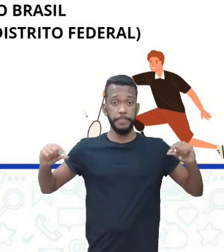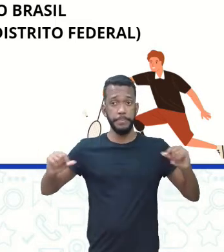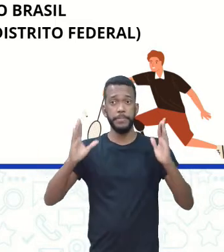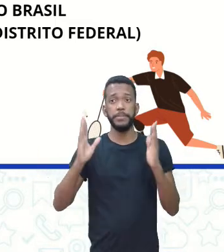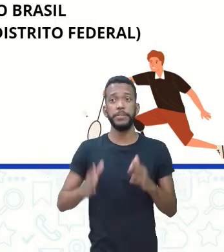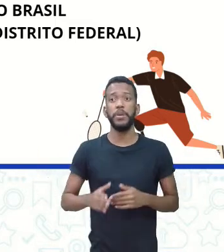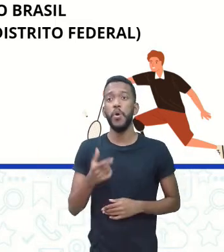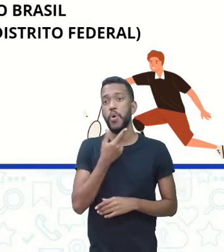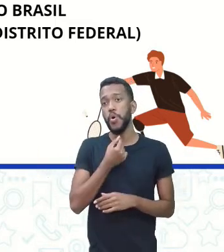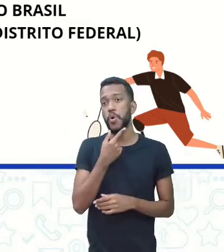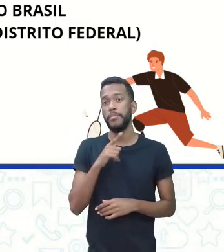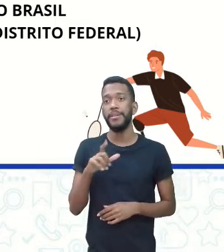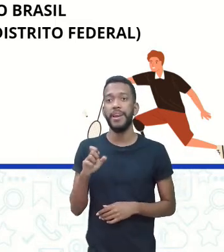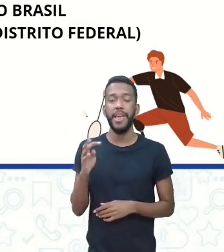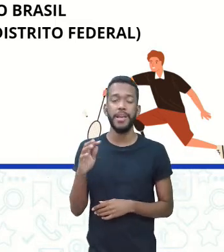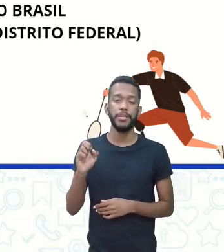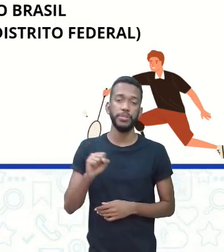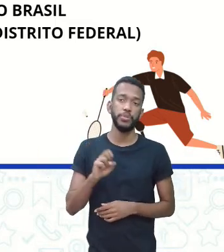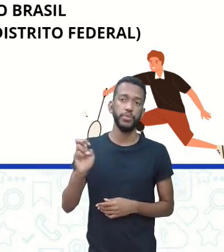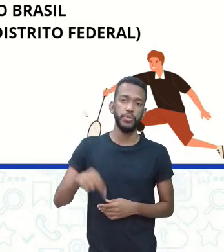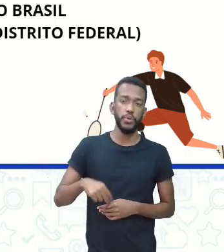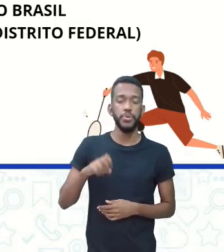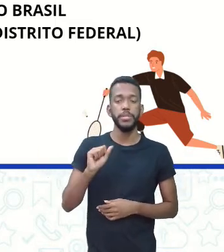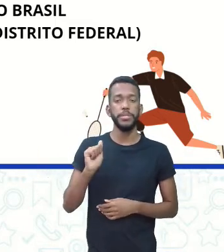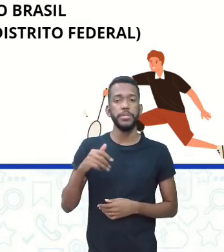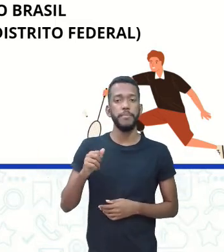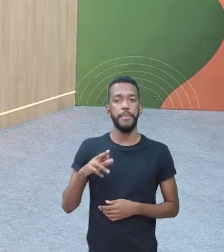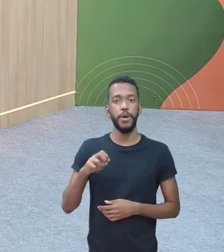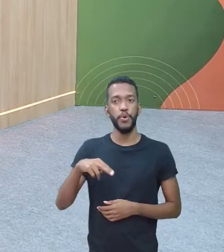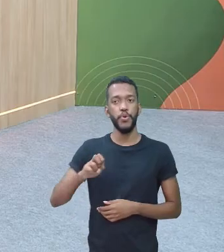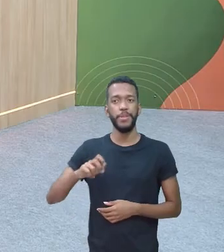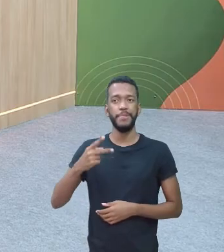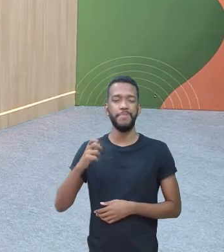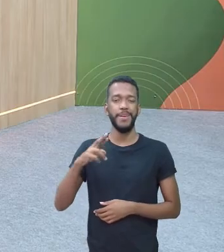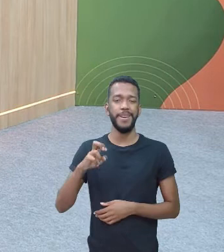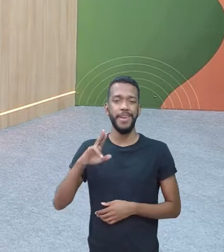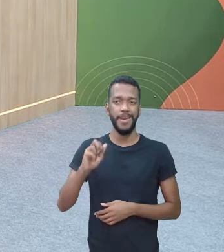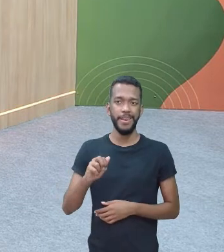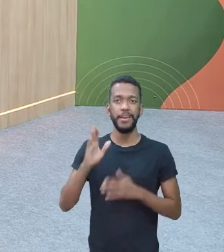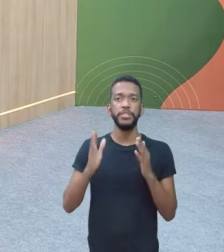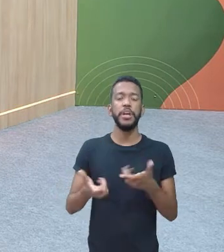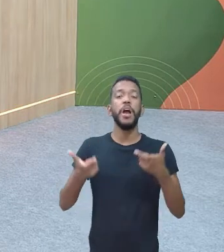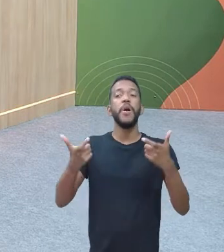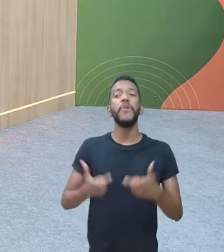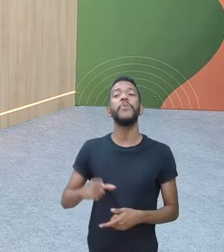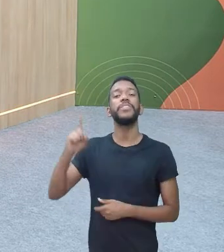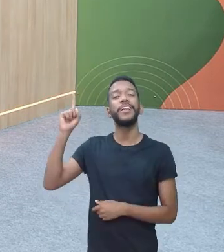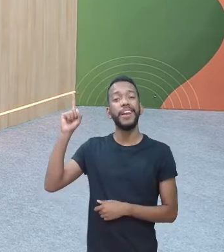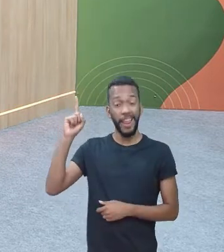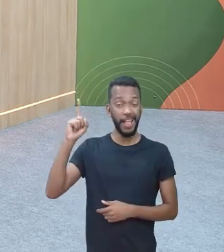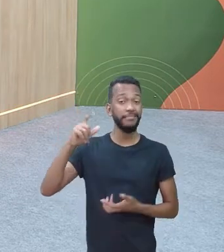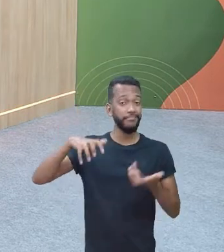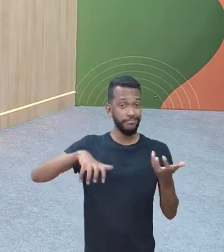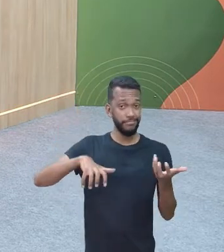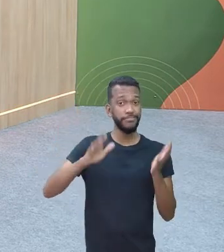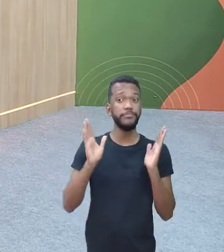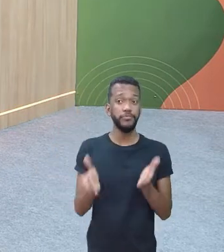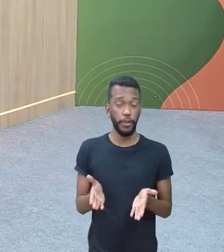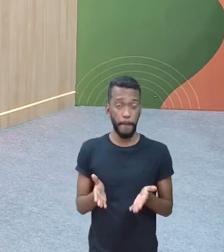de Ledson Samarone Pereira, certo? Então, foi lá no DF, né, Distrito Federal,